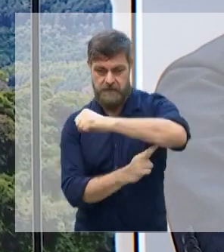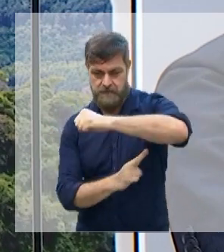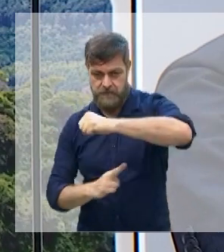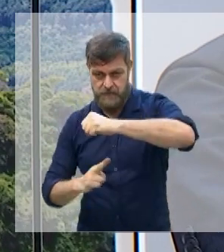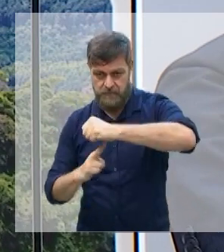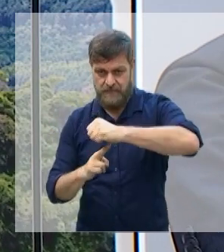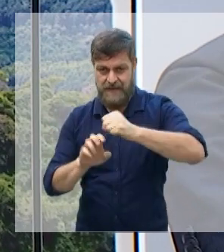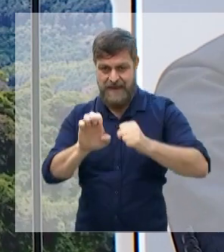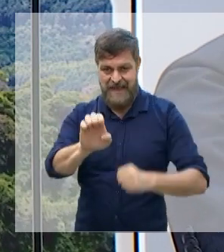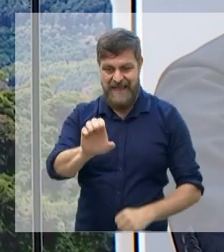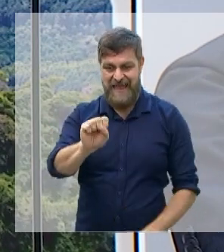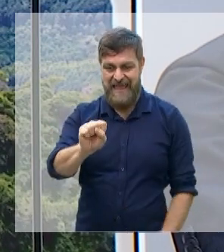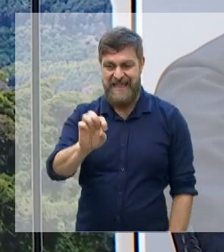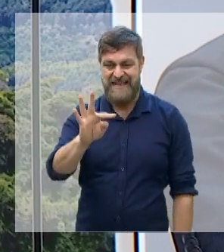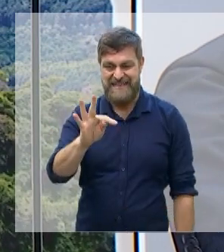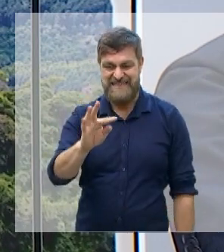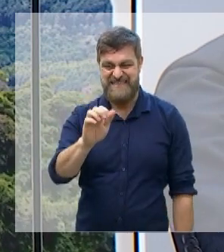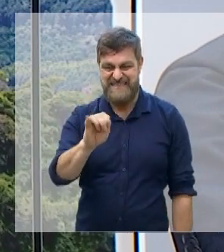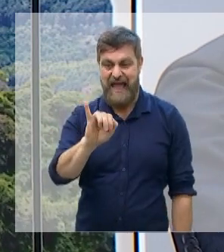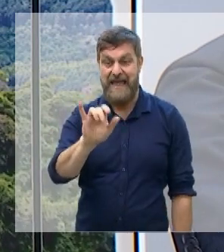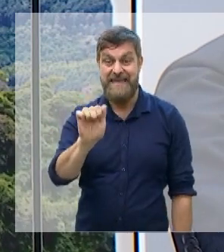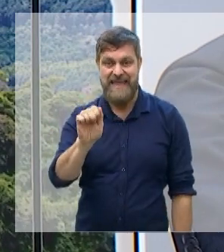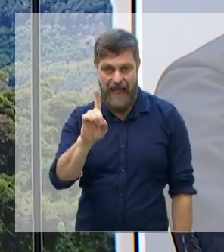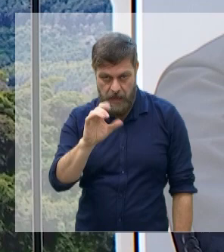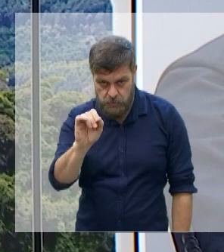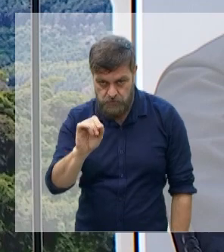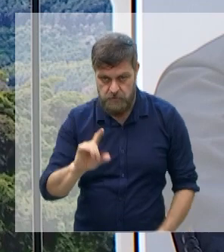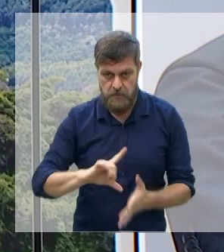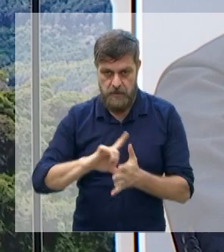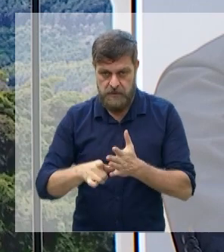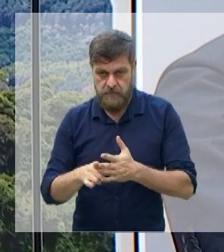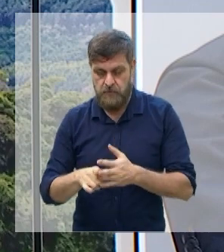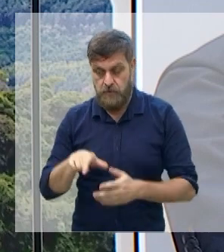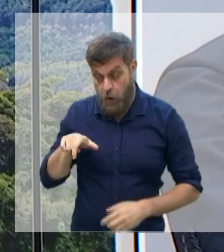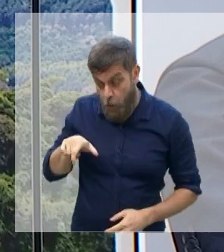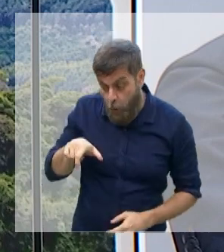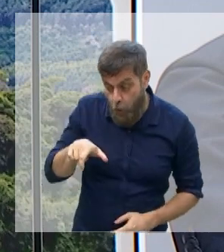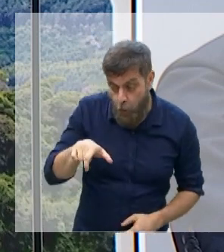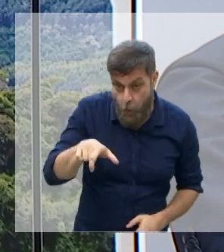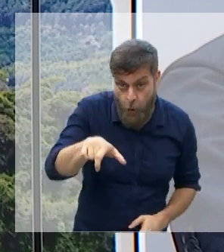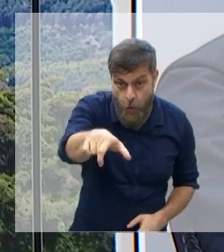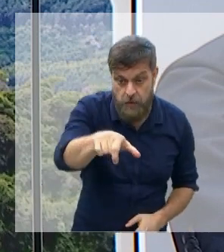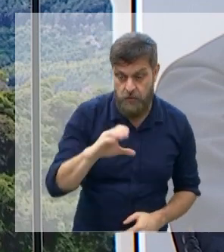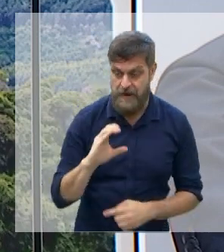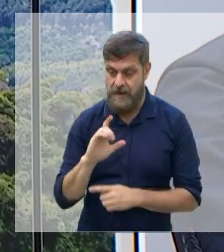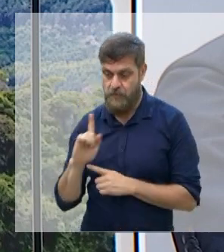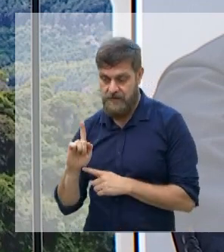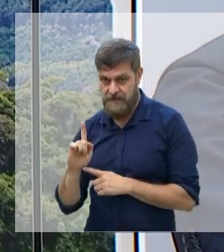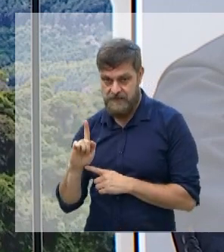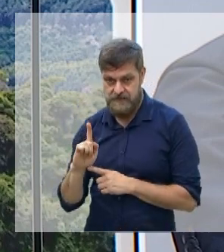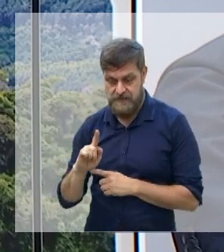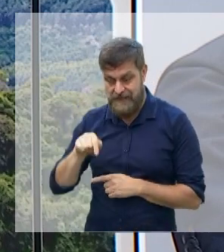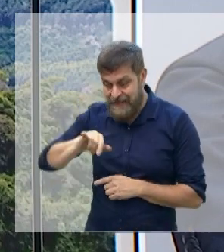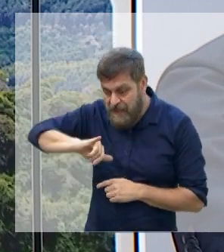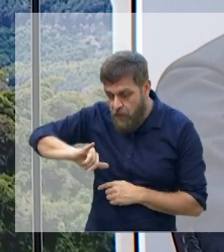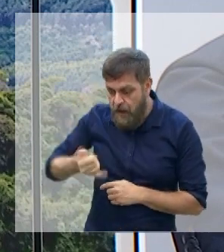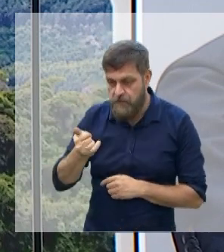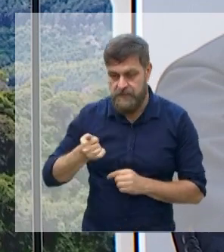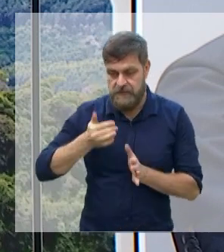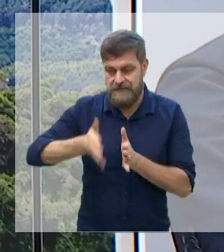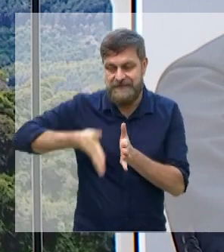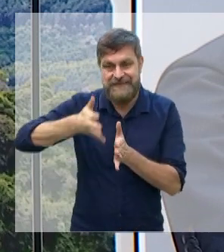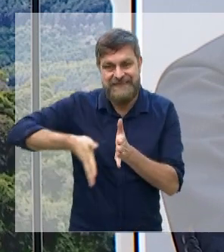você mencionou por cima da barra e itapura e vamos nós estamos no corredor campo grande ali nós estamos aproveitando um leito férreo